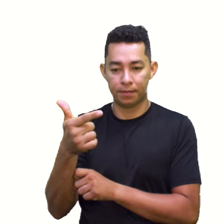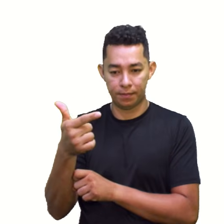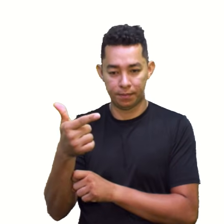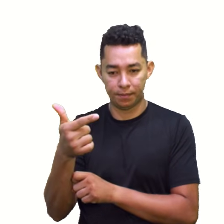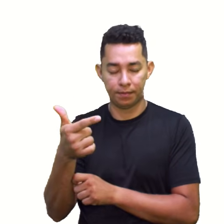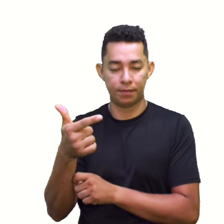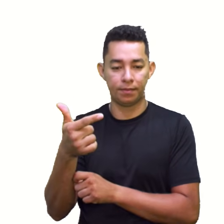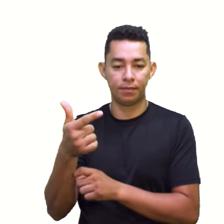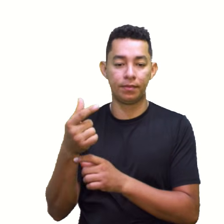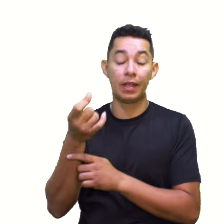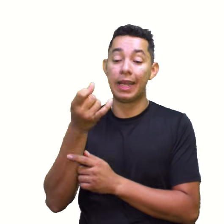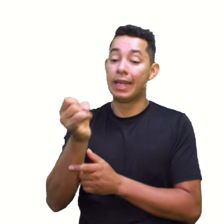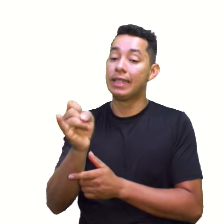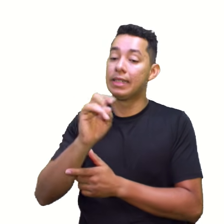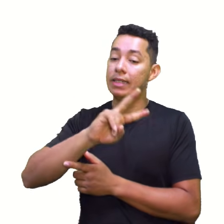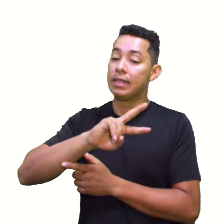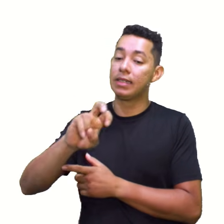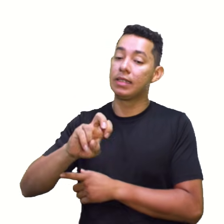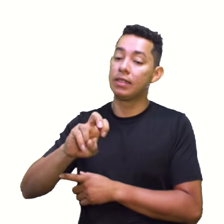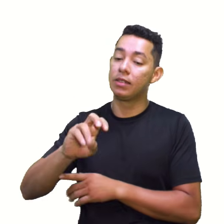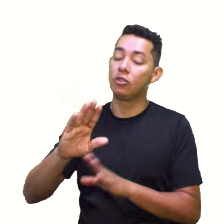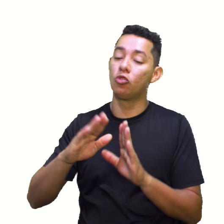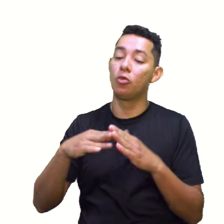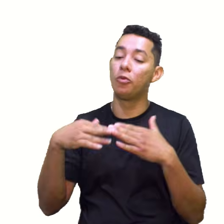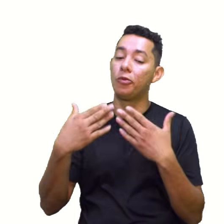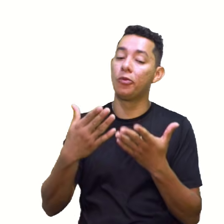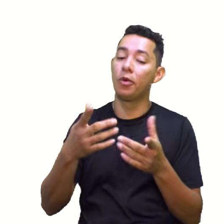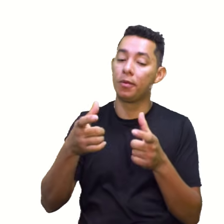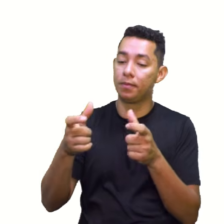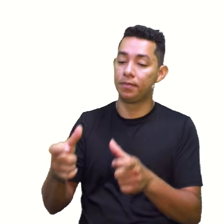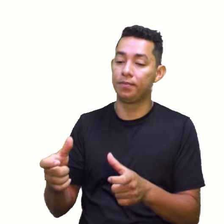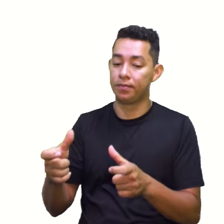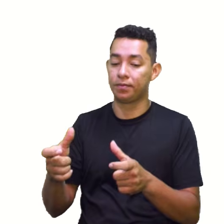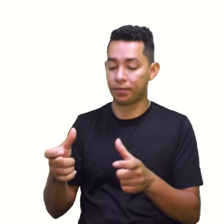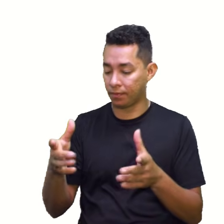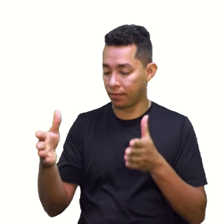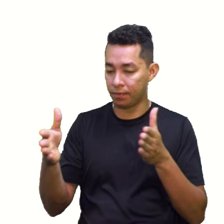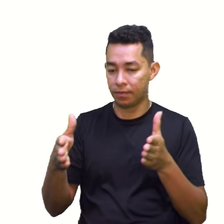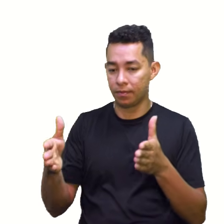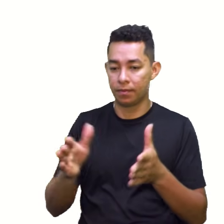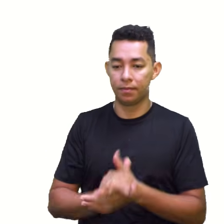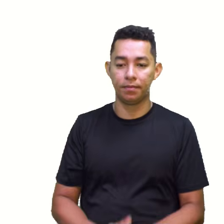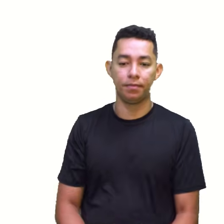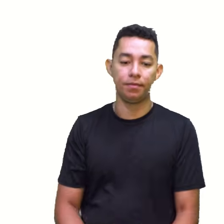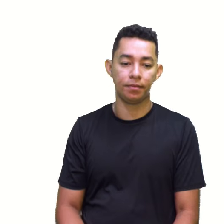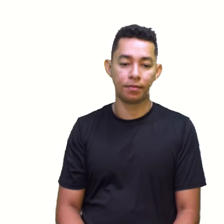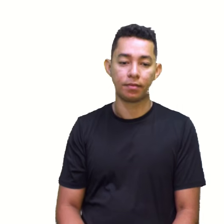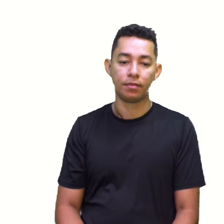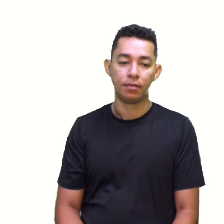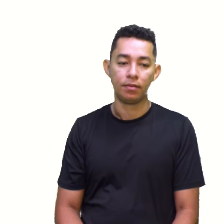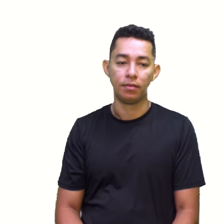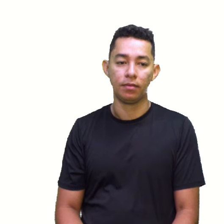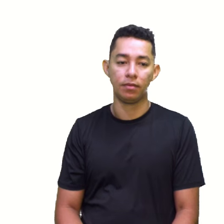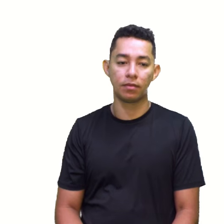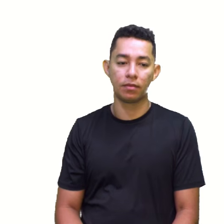é igual, que posição nós temos entre essas duas circunferências?